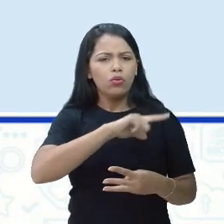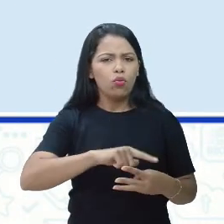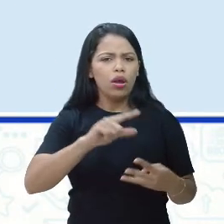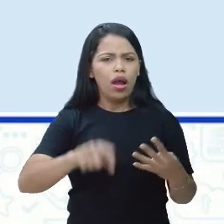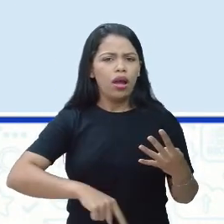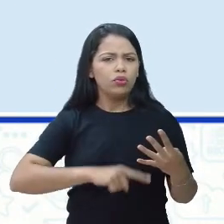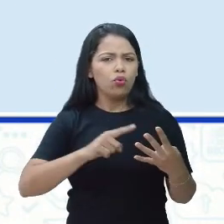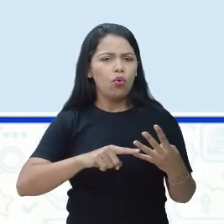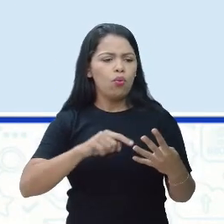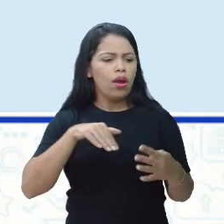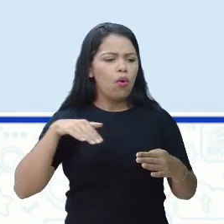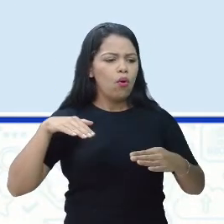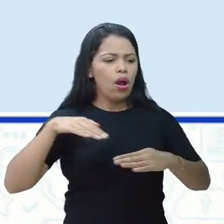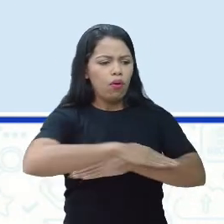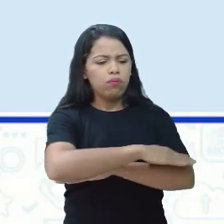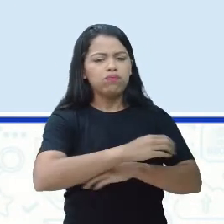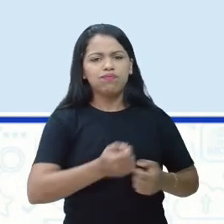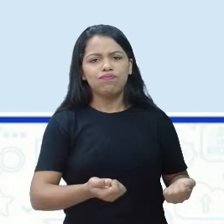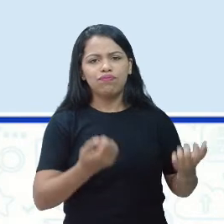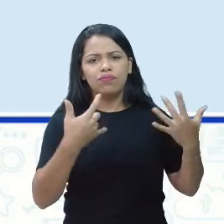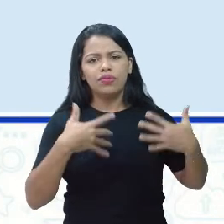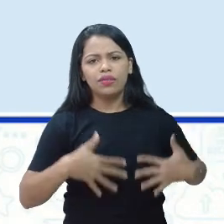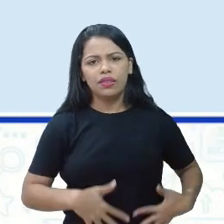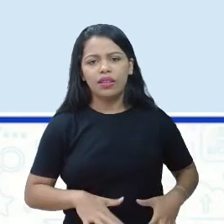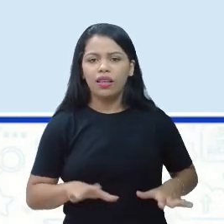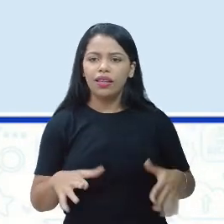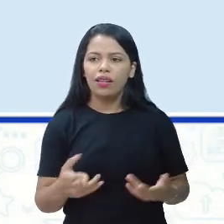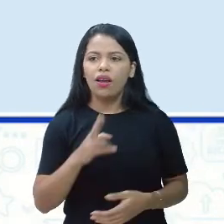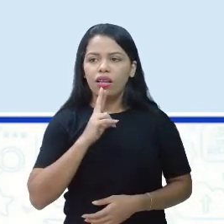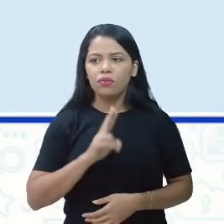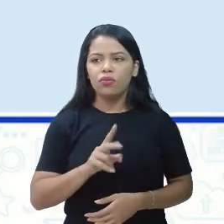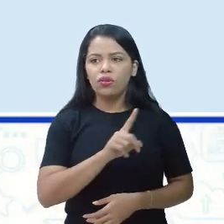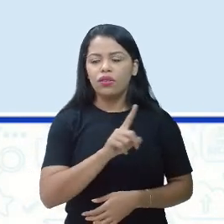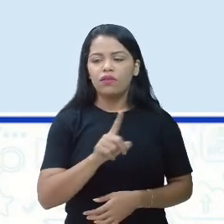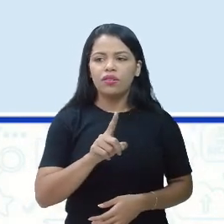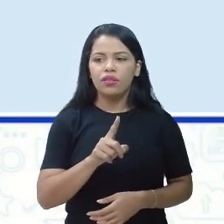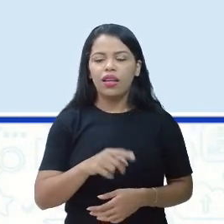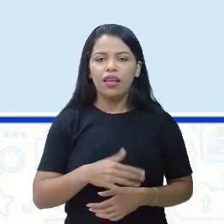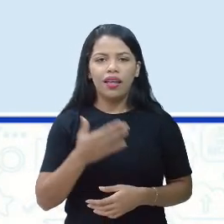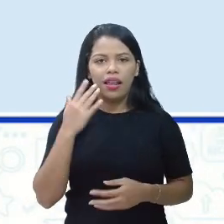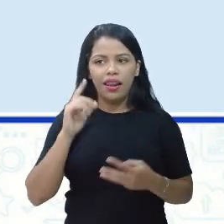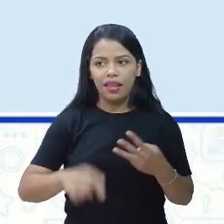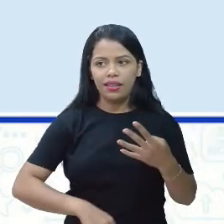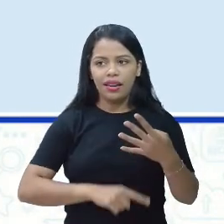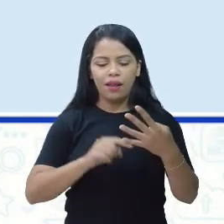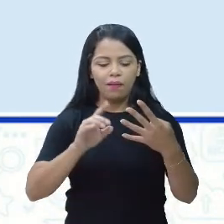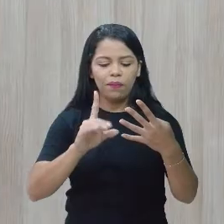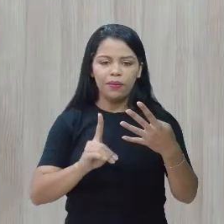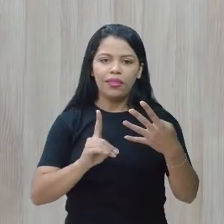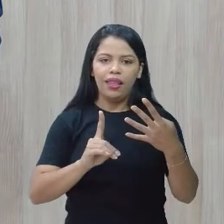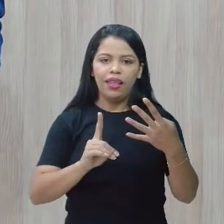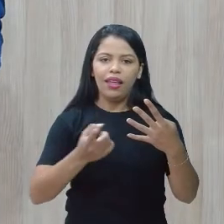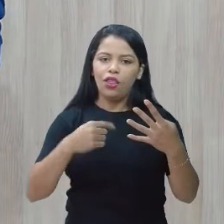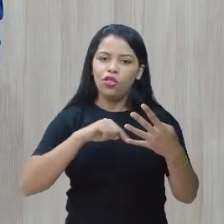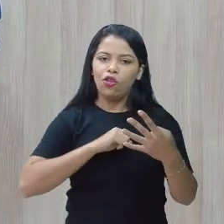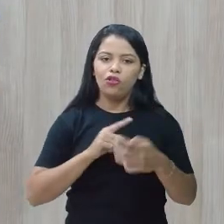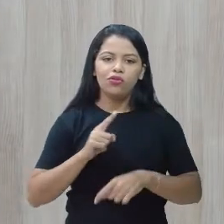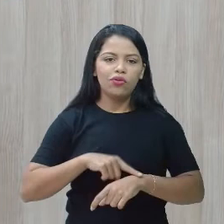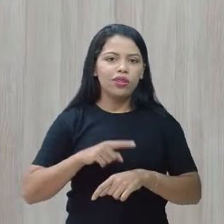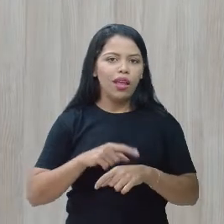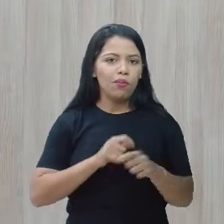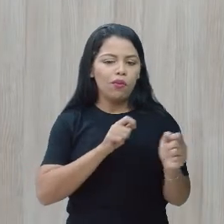Então, a resposta fica aí para vocês do texto. O tempo da gente voou, não é? E aí,